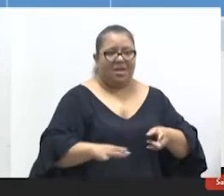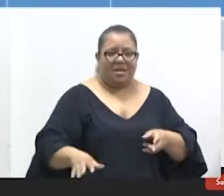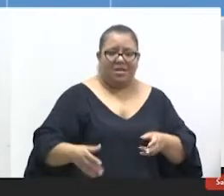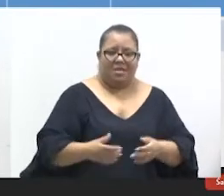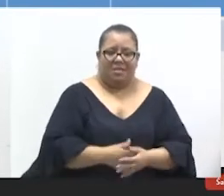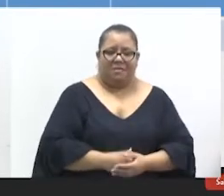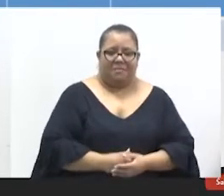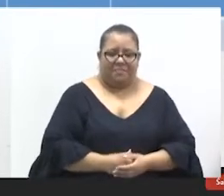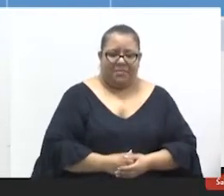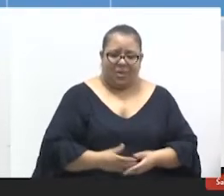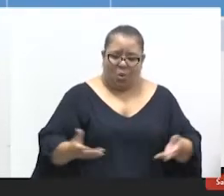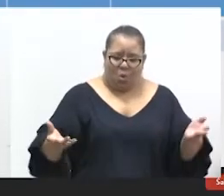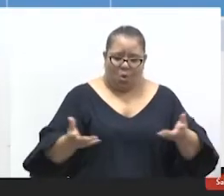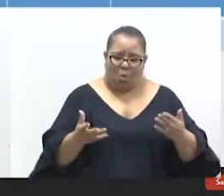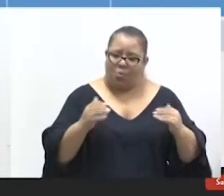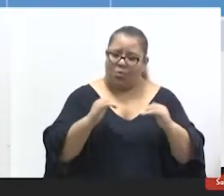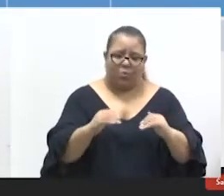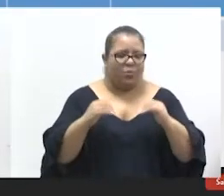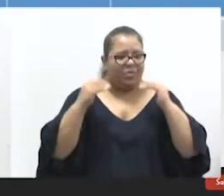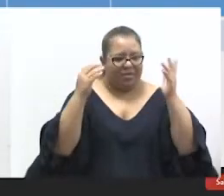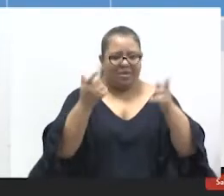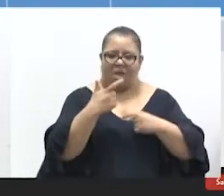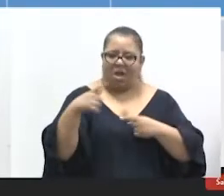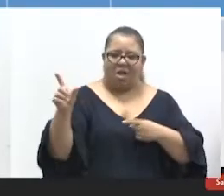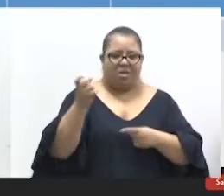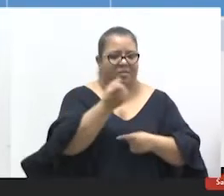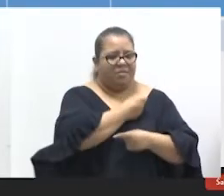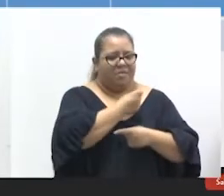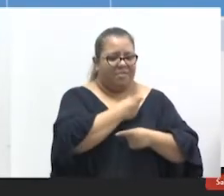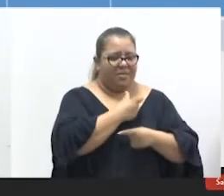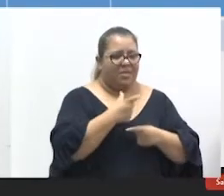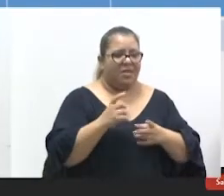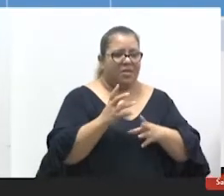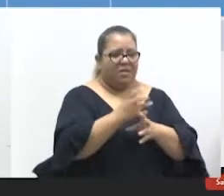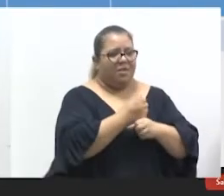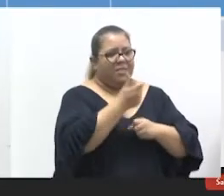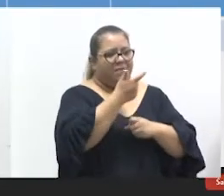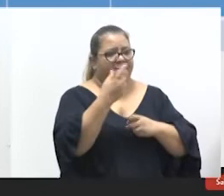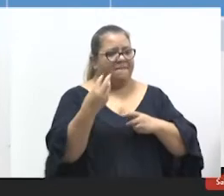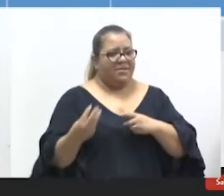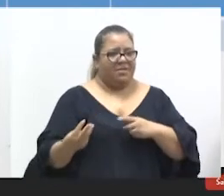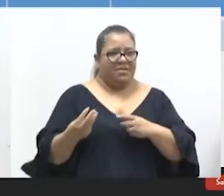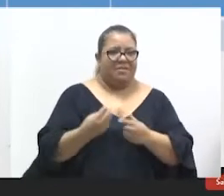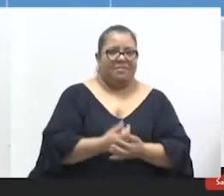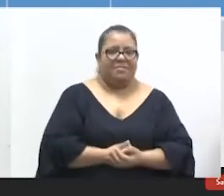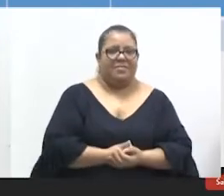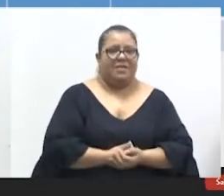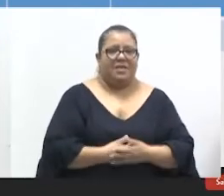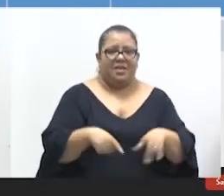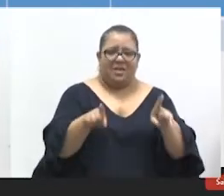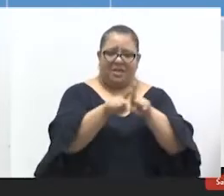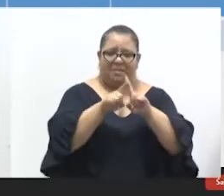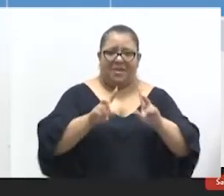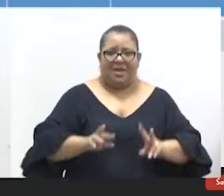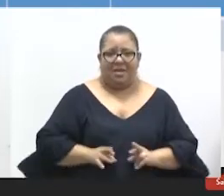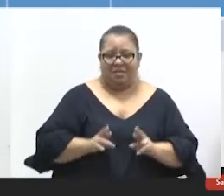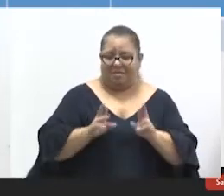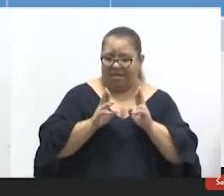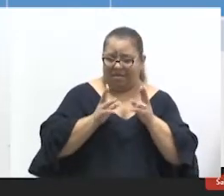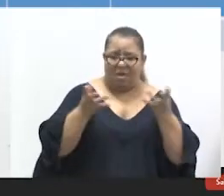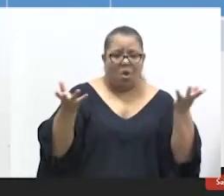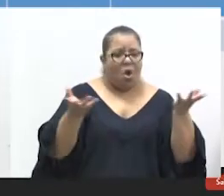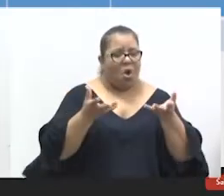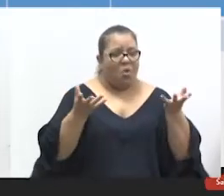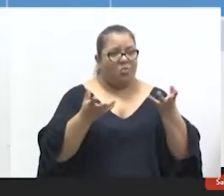que sobrepõe aos outros números, com 23 casos. Todos esses tipos de cânceres voltados a essa